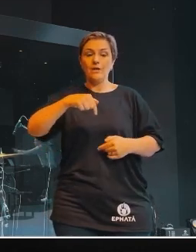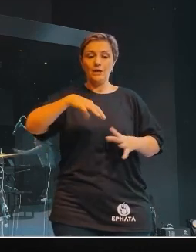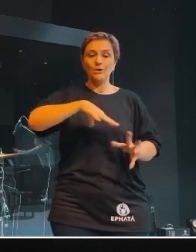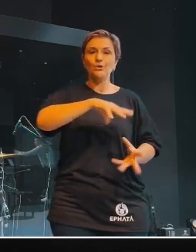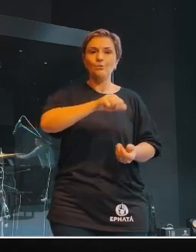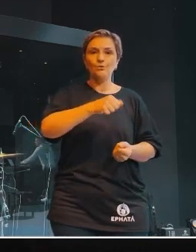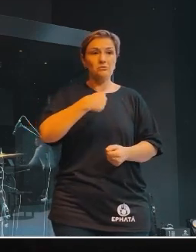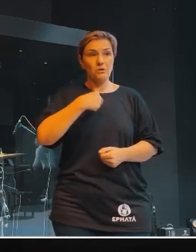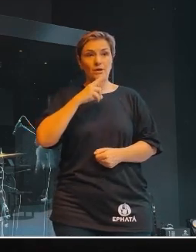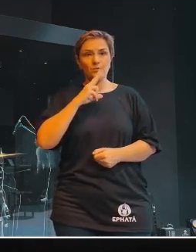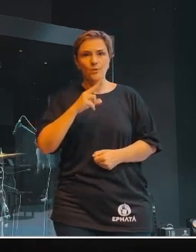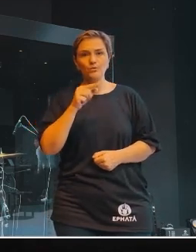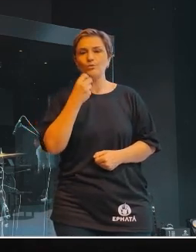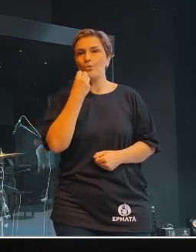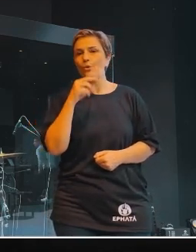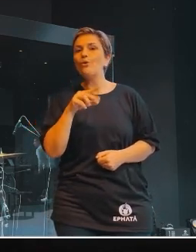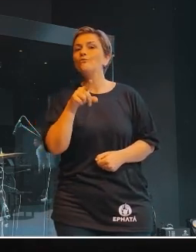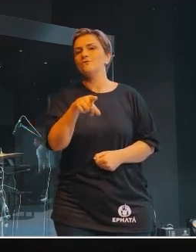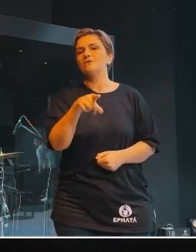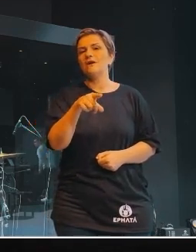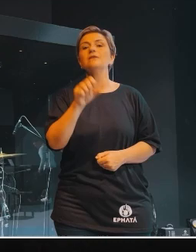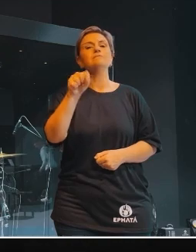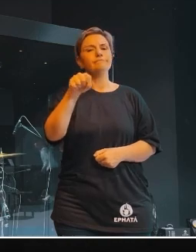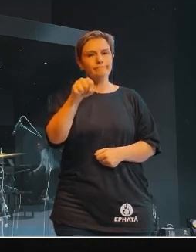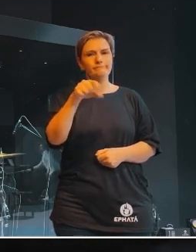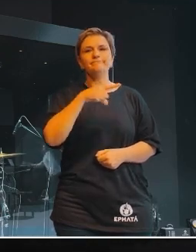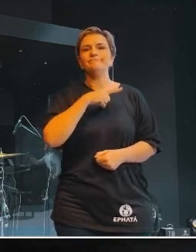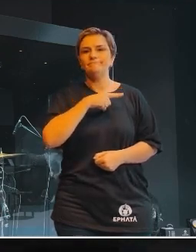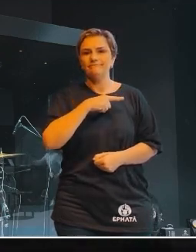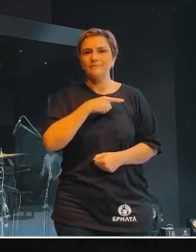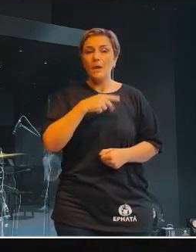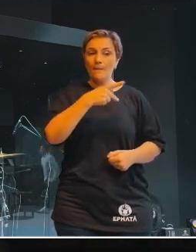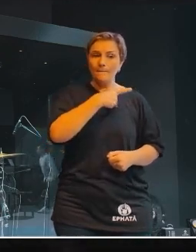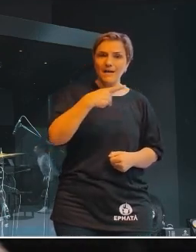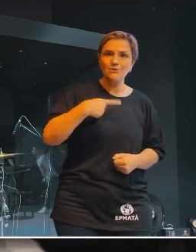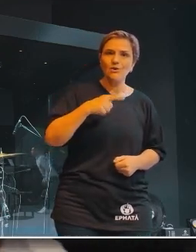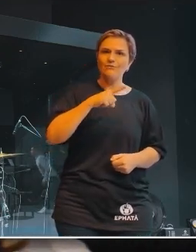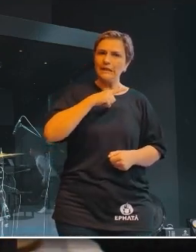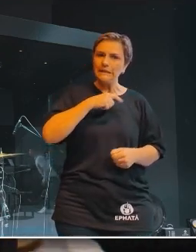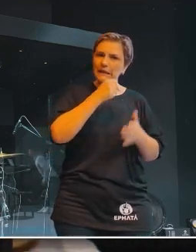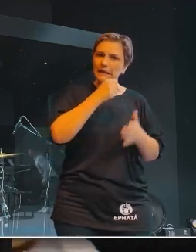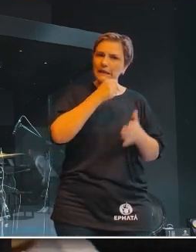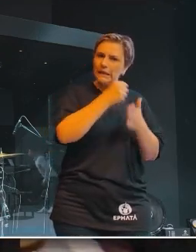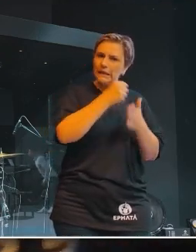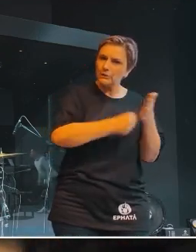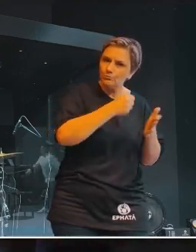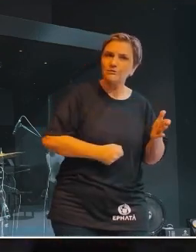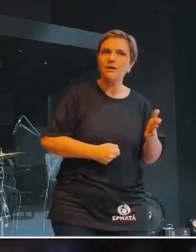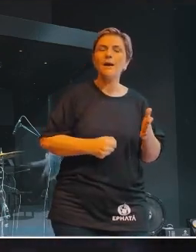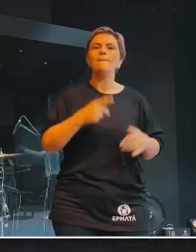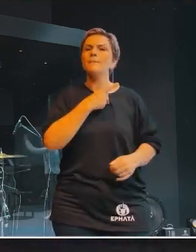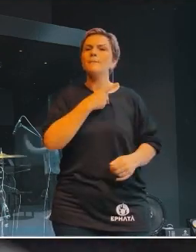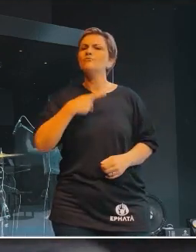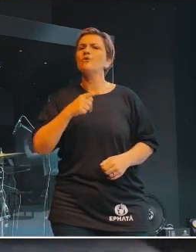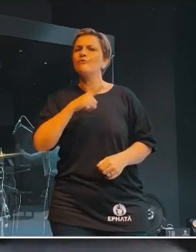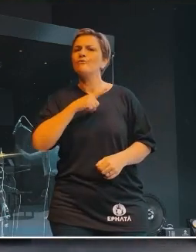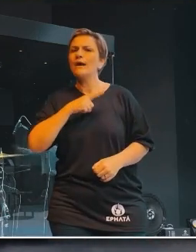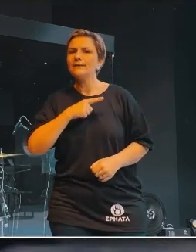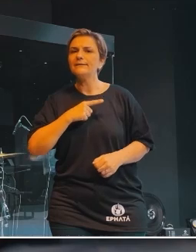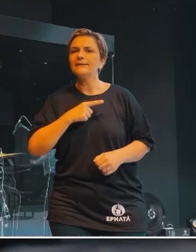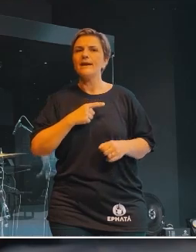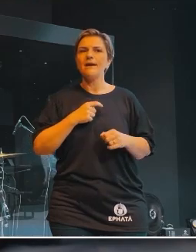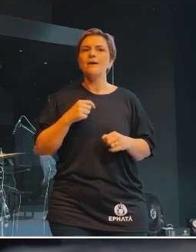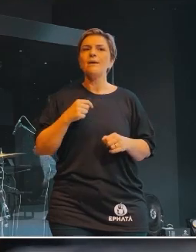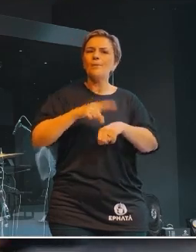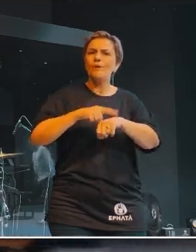você responde? Sim, vai. Pastor, vai ter luta? Vai. Pastor, vai ter